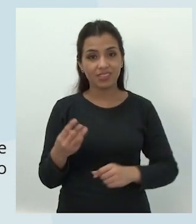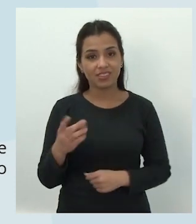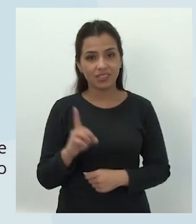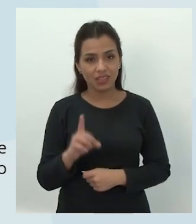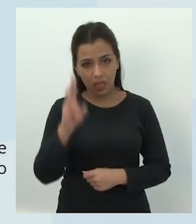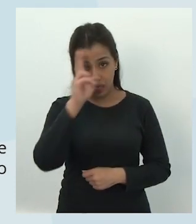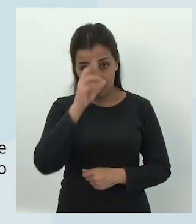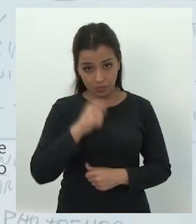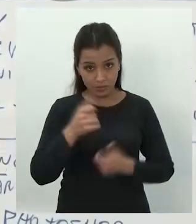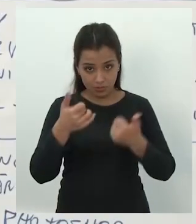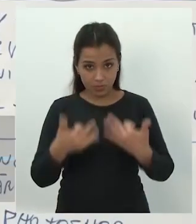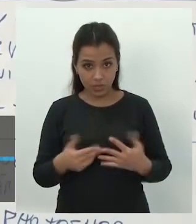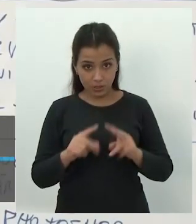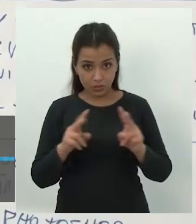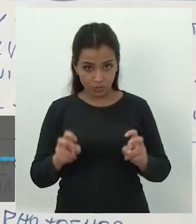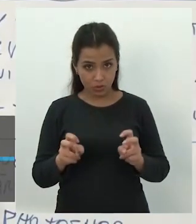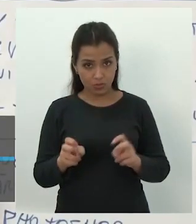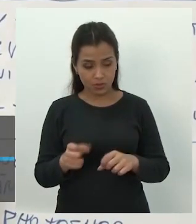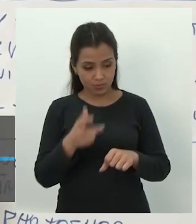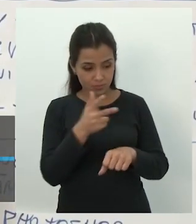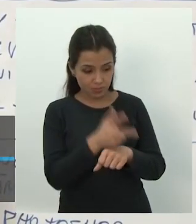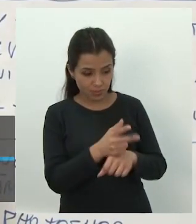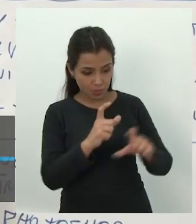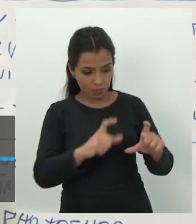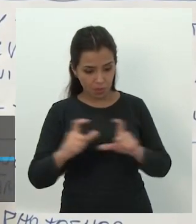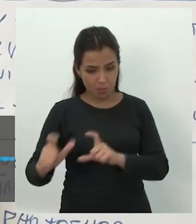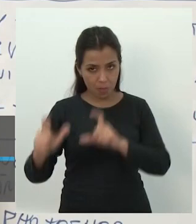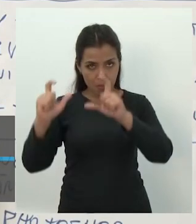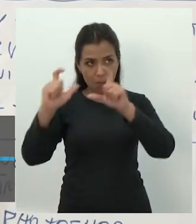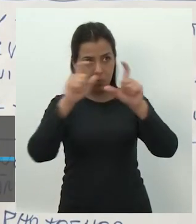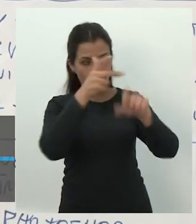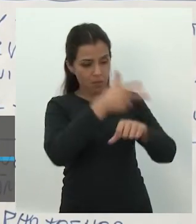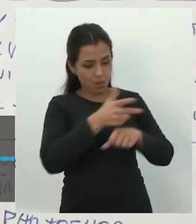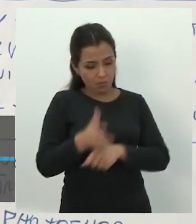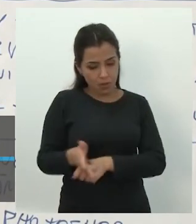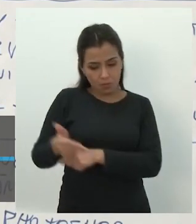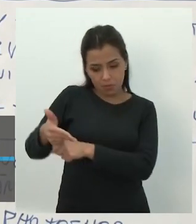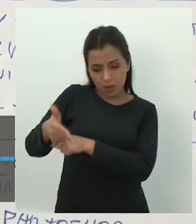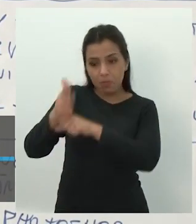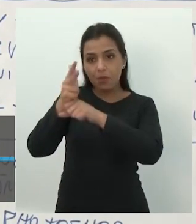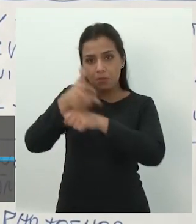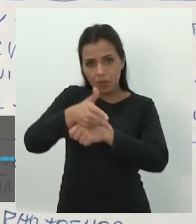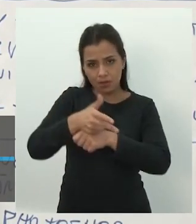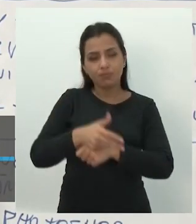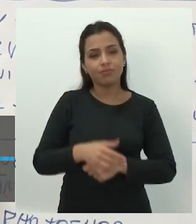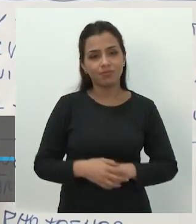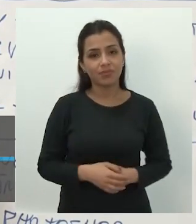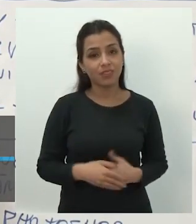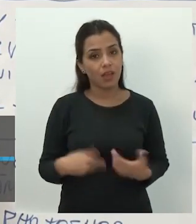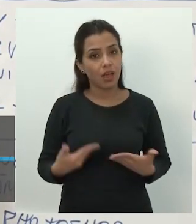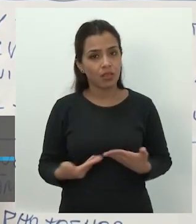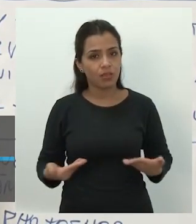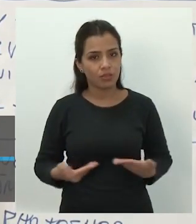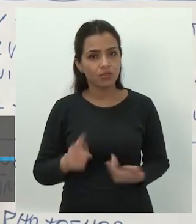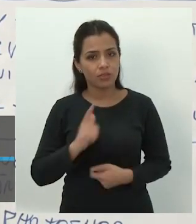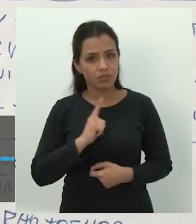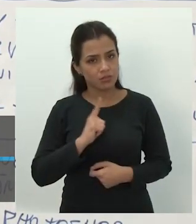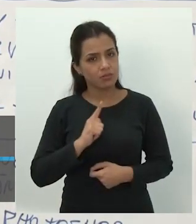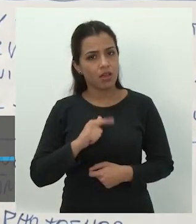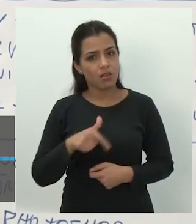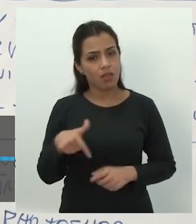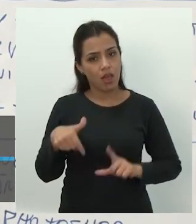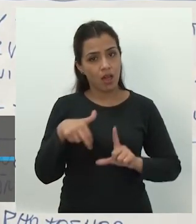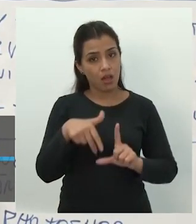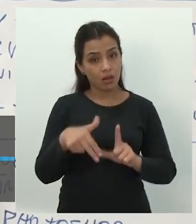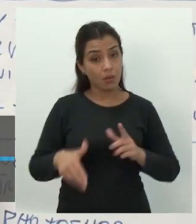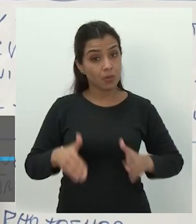eu falei, né, dessa questão da gravação quadro a quadro lá atrás? Então, praticamente, né, até hoje a gente ainda utiliza para animação de uma